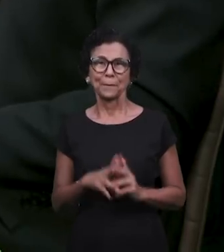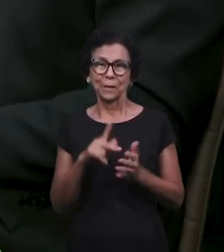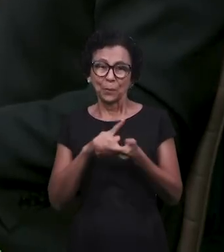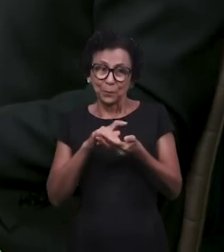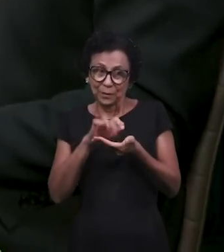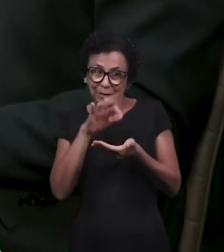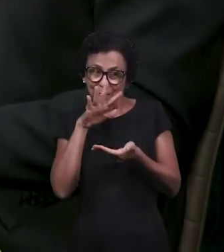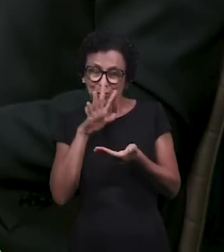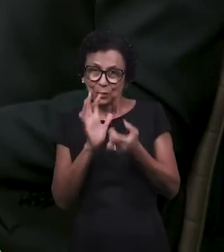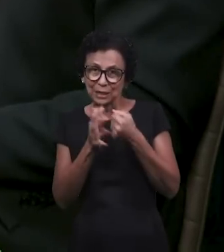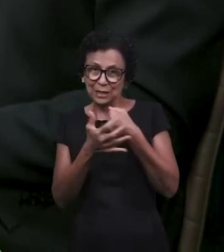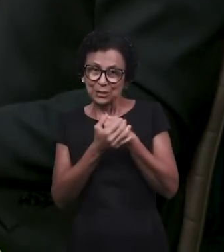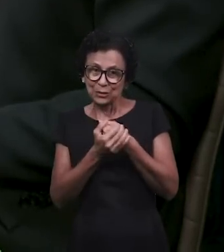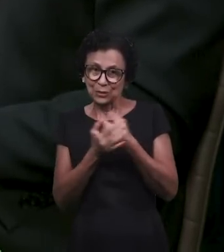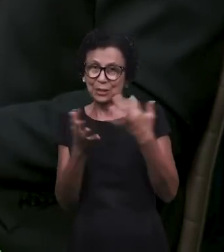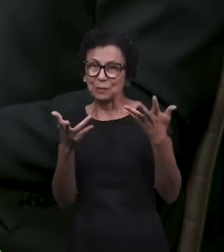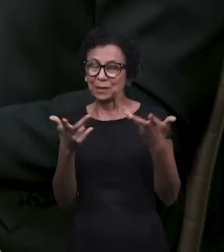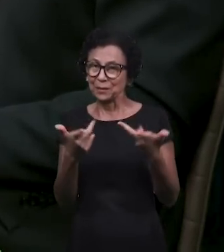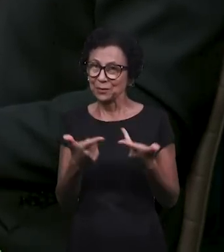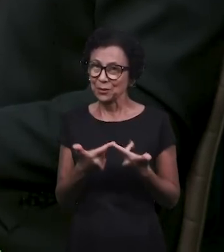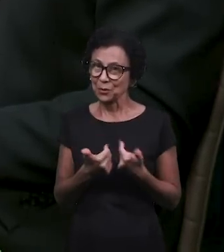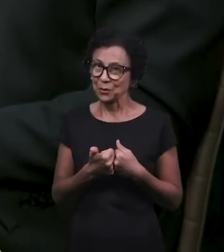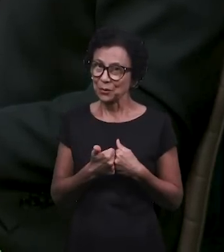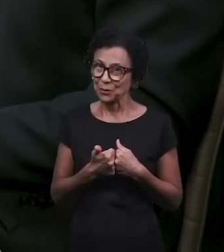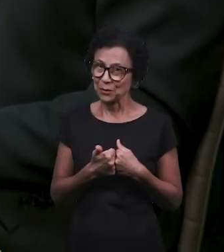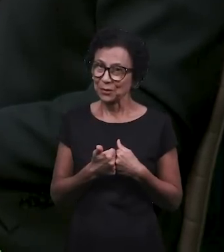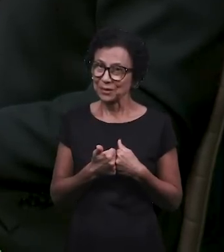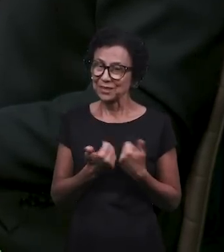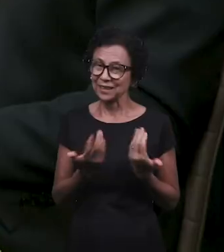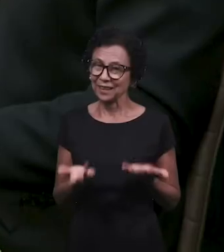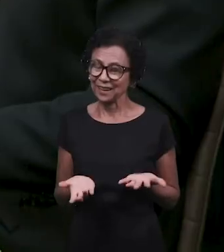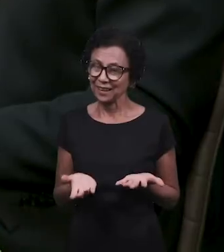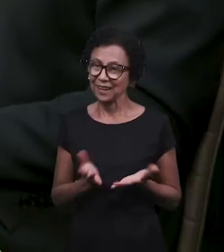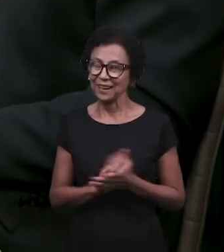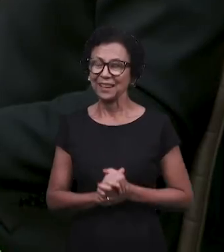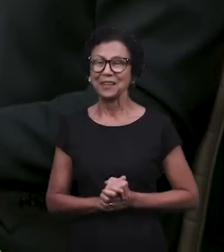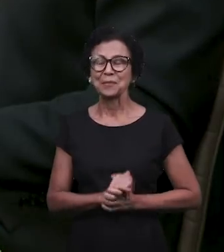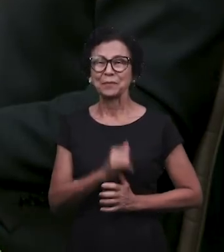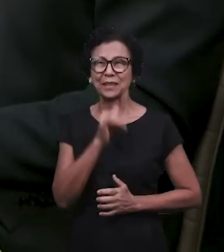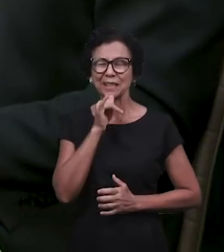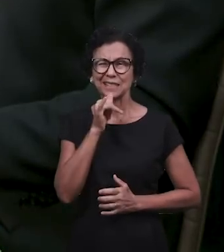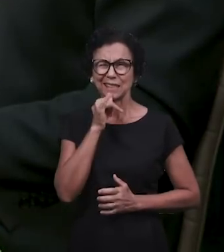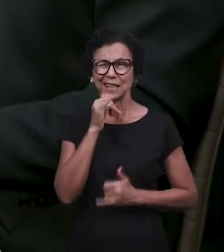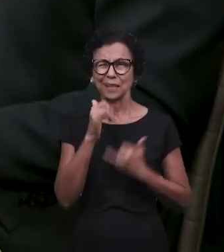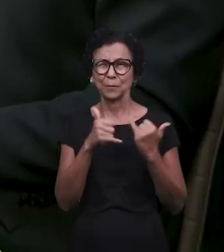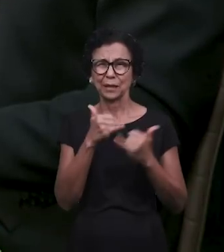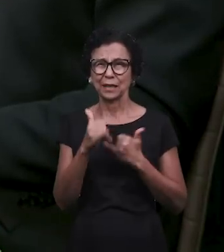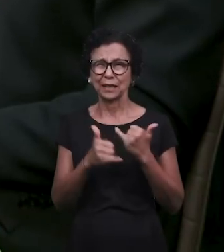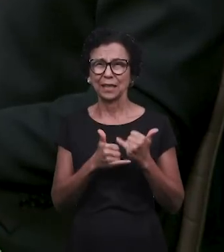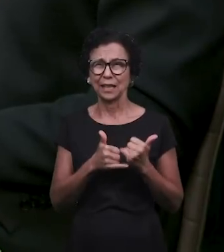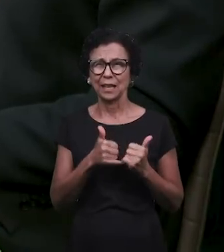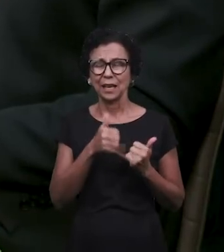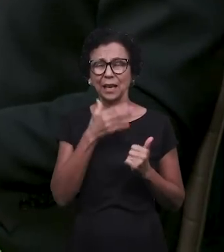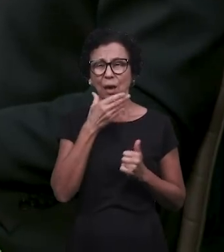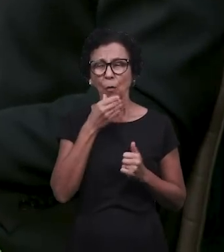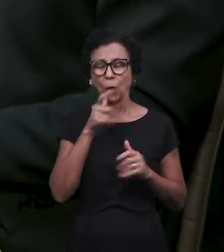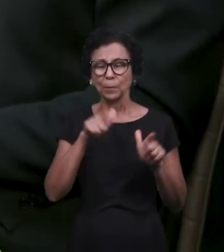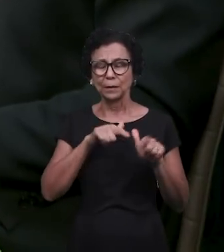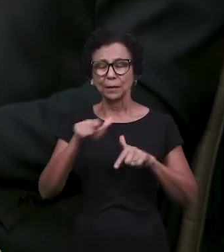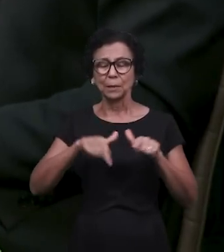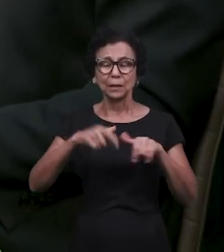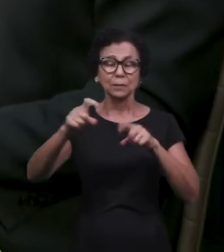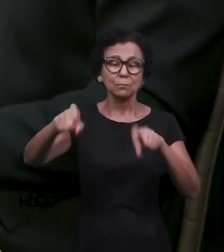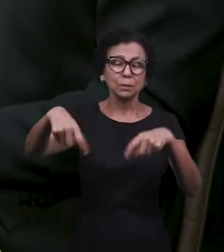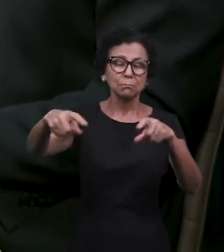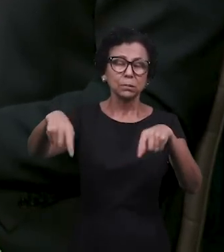gente passa por cima do tesouro e não vê ali. É o homem no campo, né? Quantas vezes aquele homem deve ter passado naquele campo? Tem um tesouro ali. Às vezes a Bíblia é assim, a